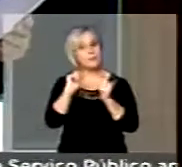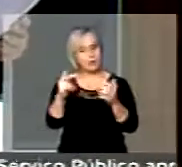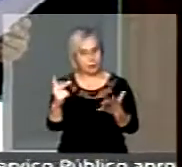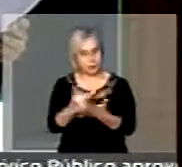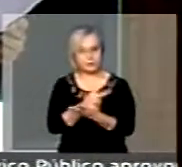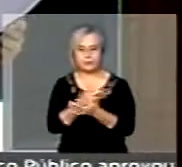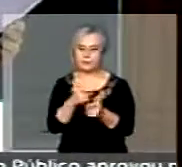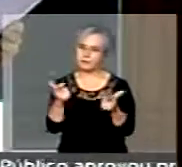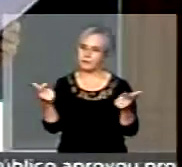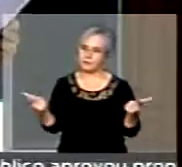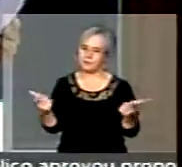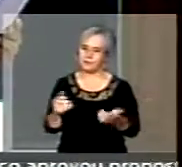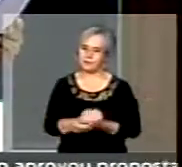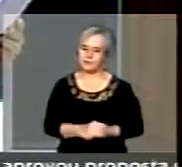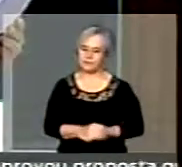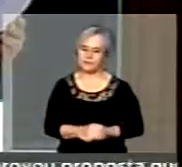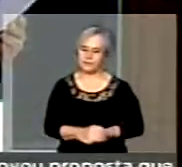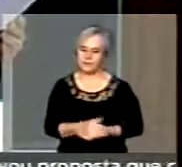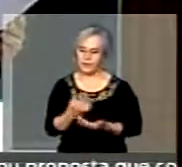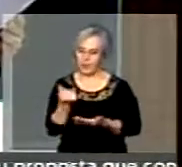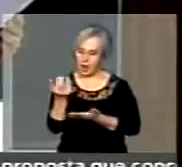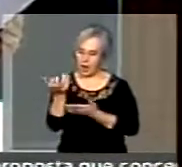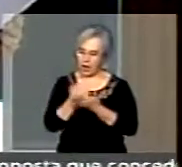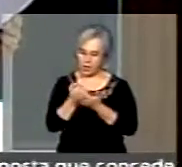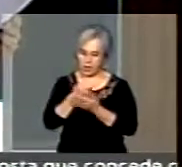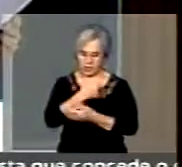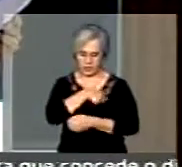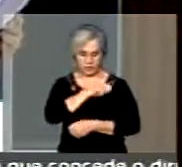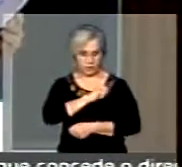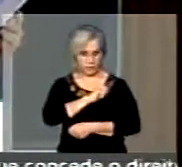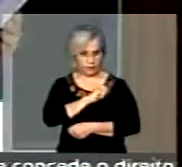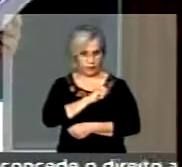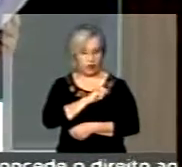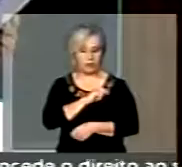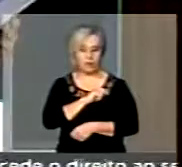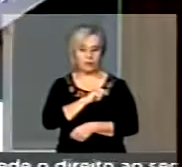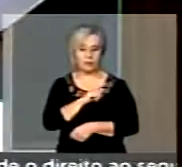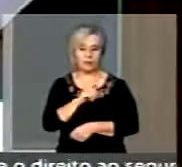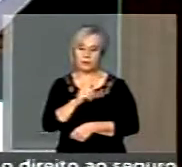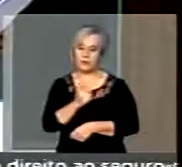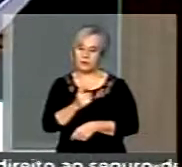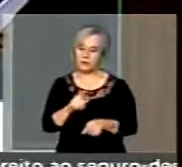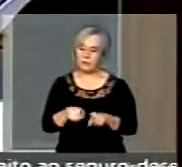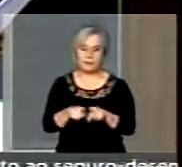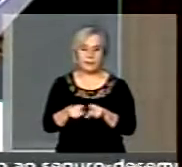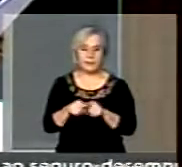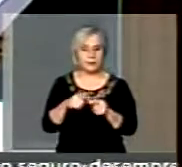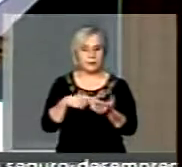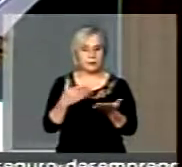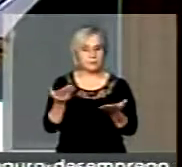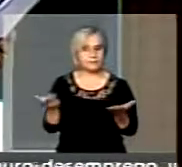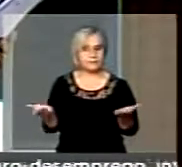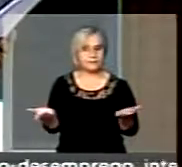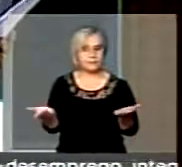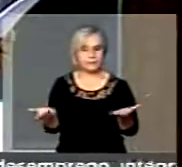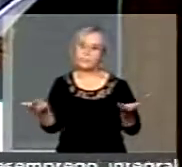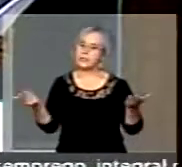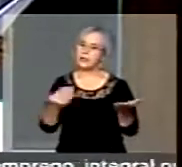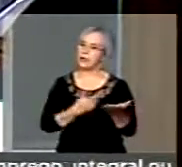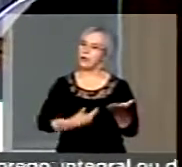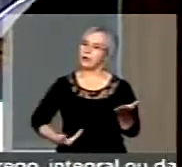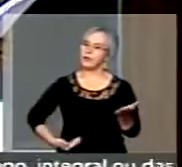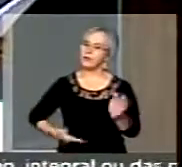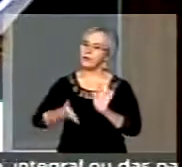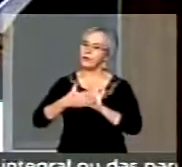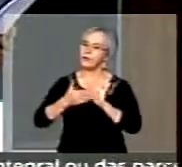Neste clima recessivo, a arrecadação fiscal, como era de se esperar, desaba, e o governo é obrigado a propor o